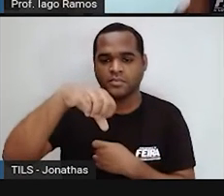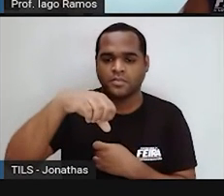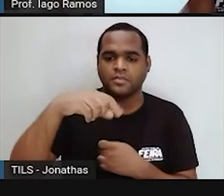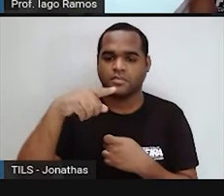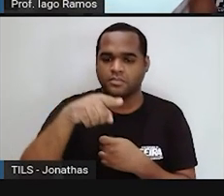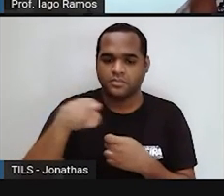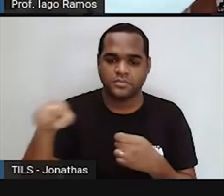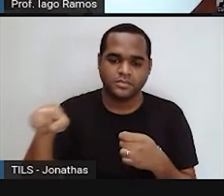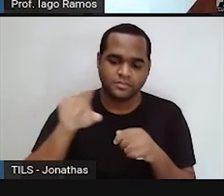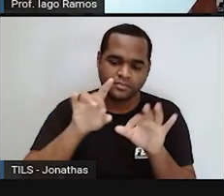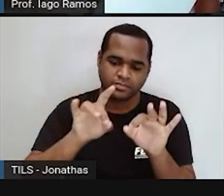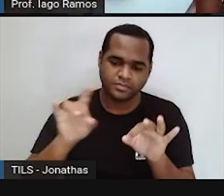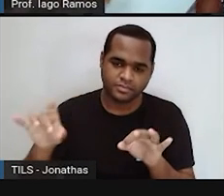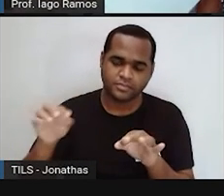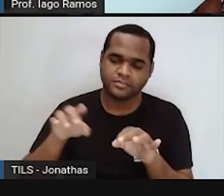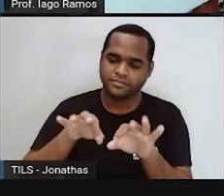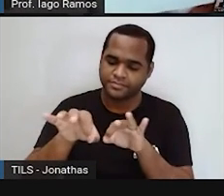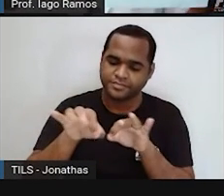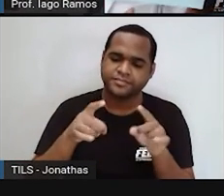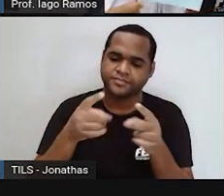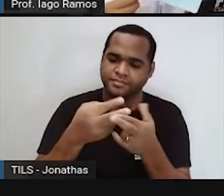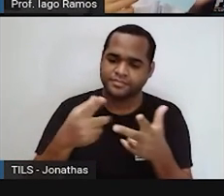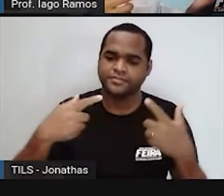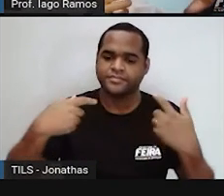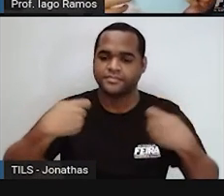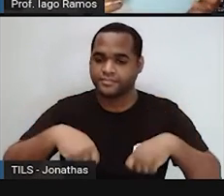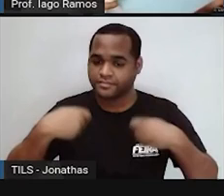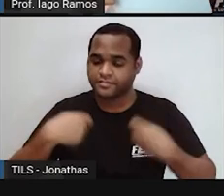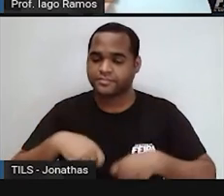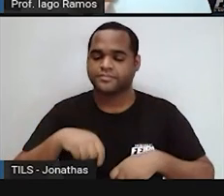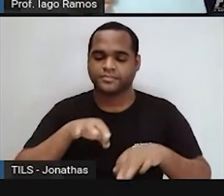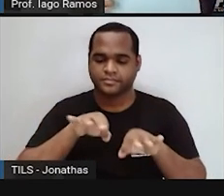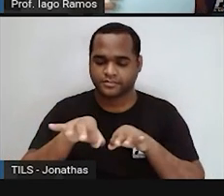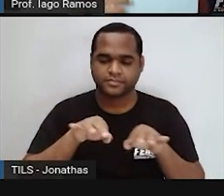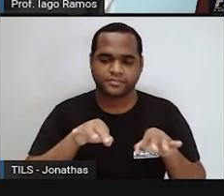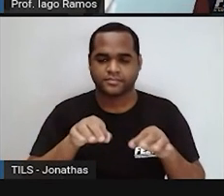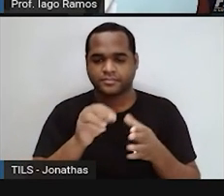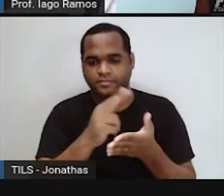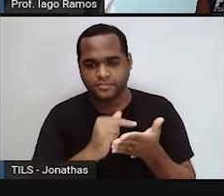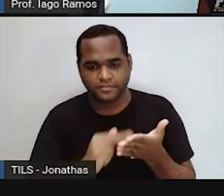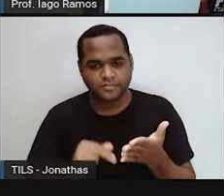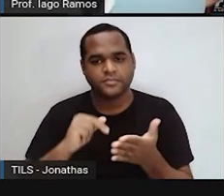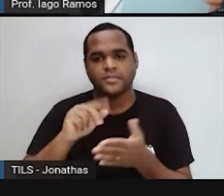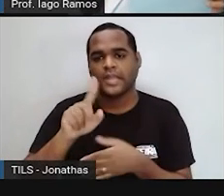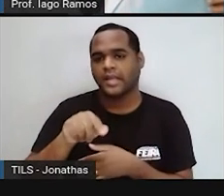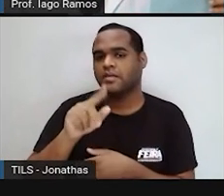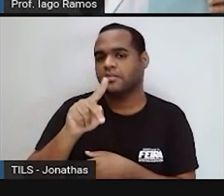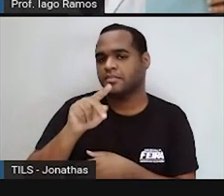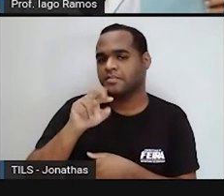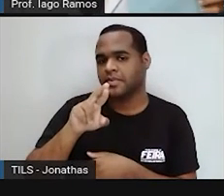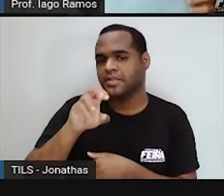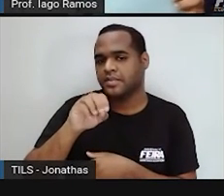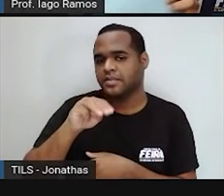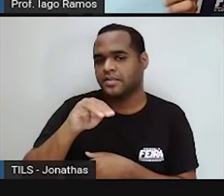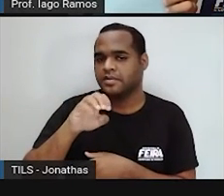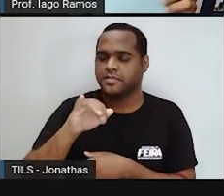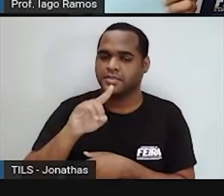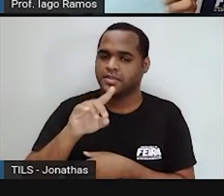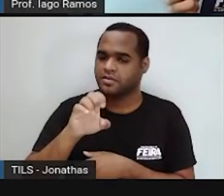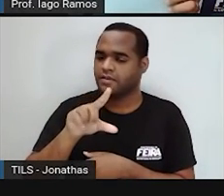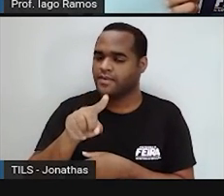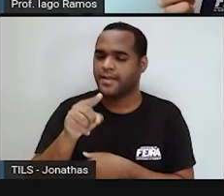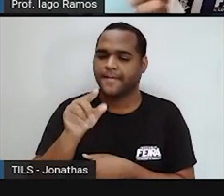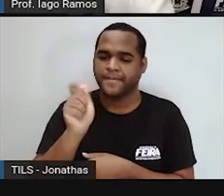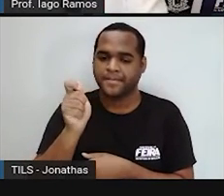você vai construir Você vai desenhar a forma da sua pirâmide Tá bom você pode começar a tentar